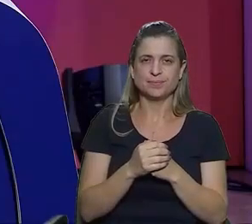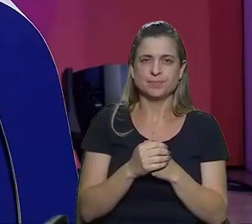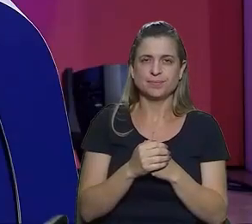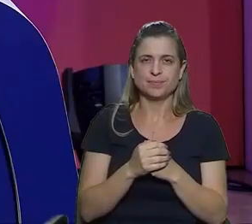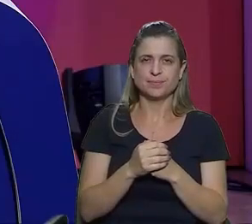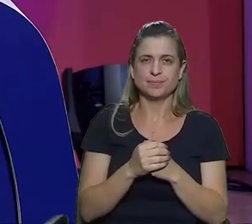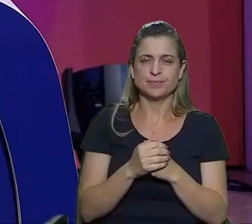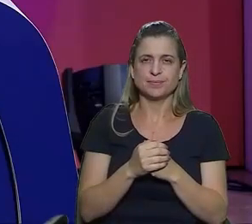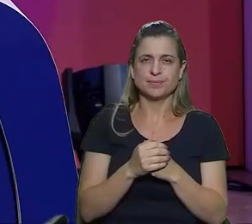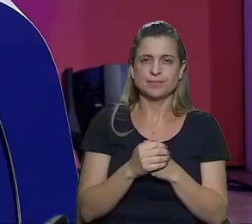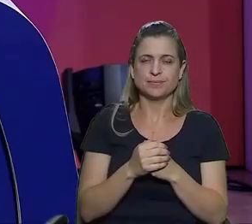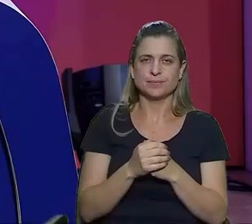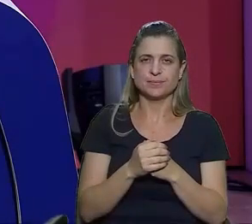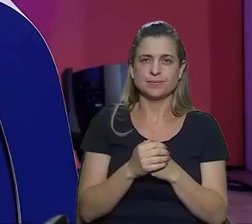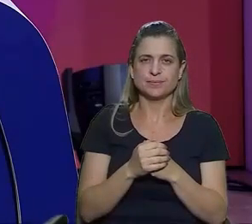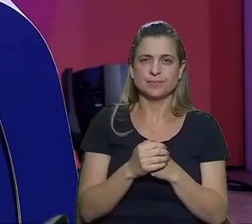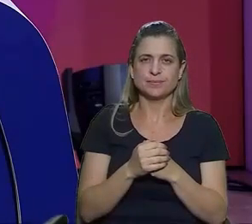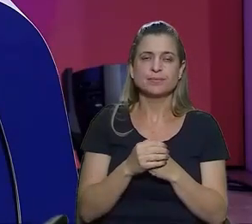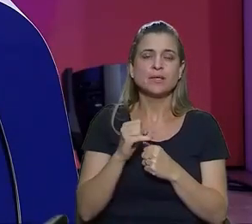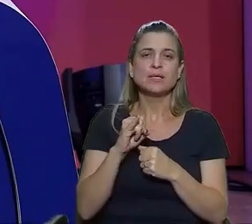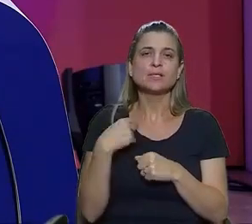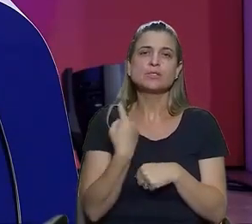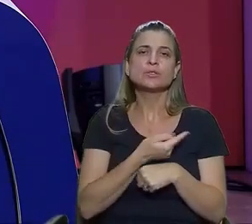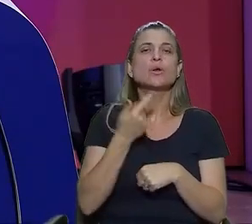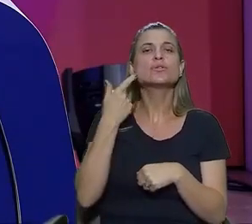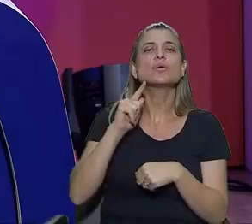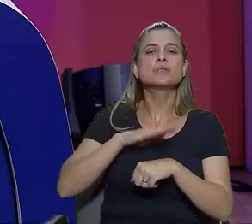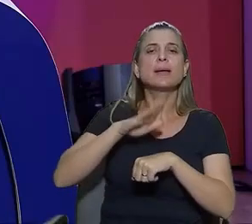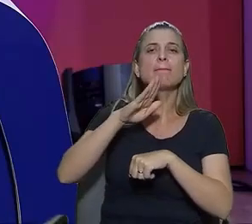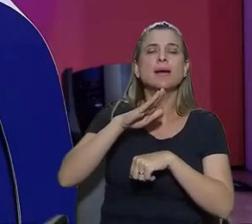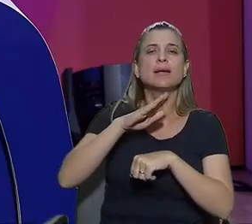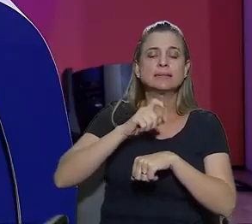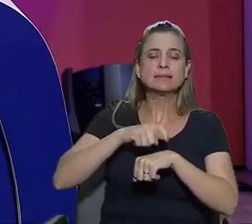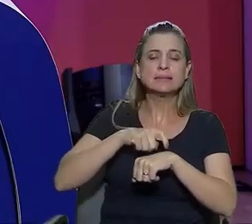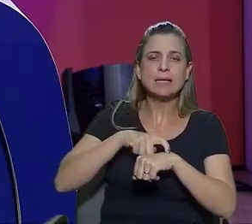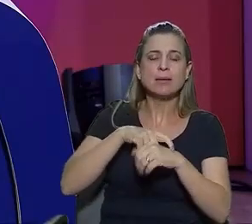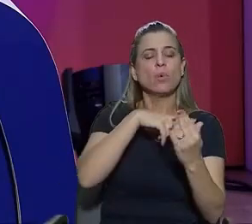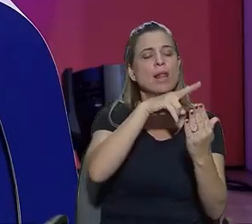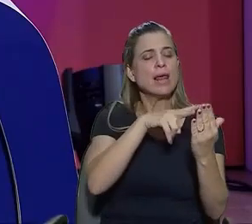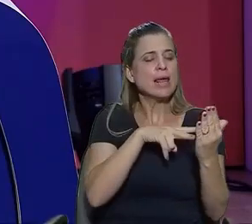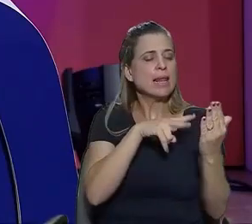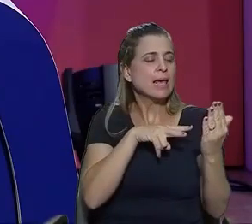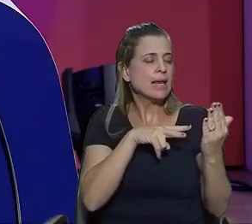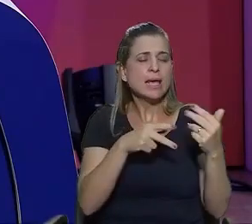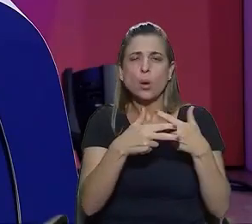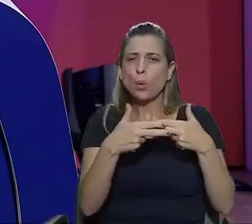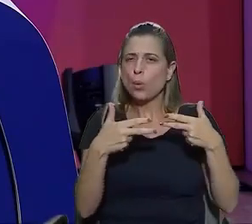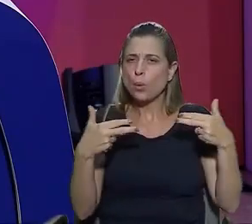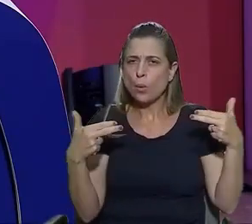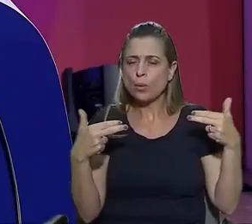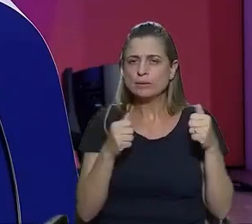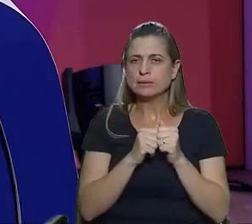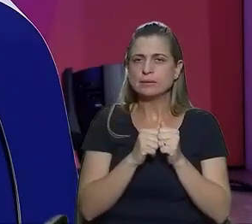vai ganhando mais tempo e vai lendo mais coisas, você vai percebendo que não é só